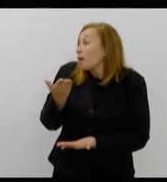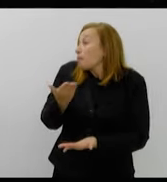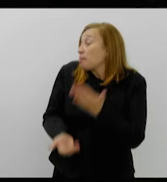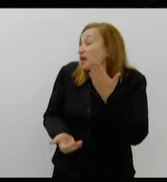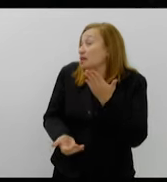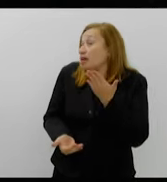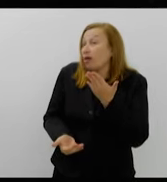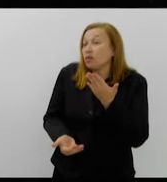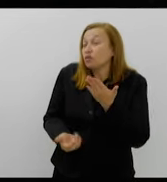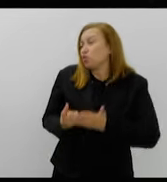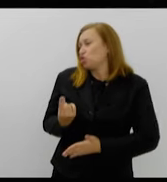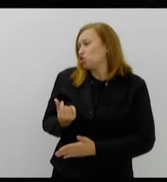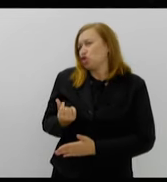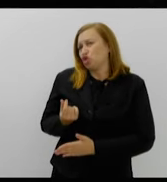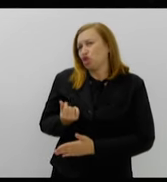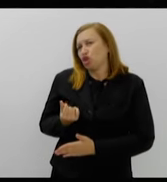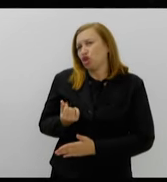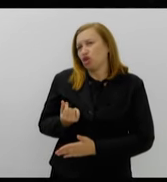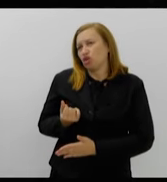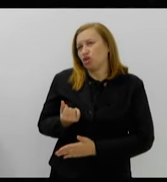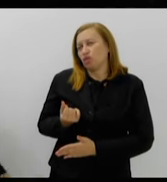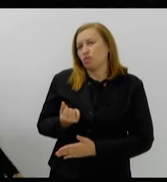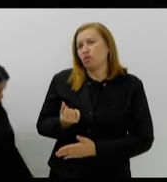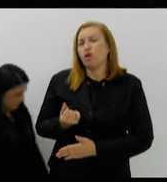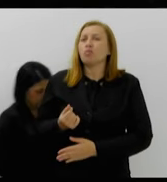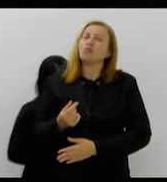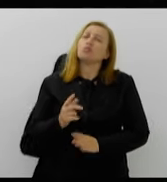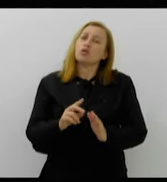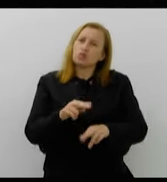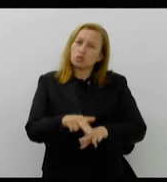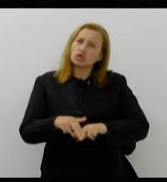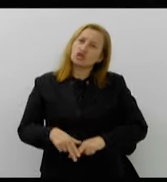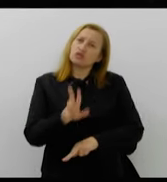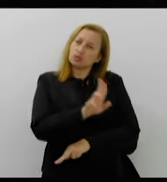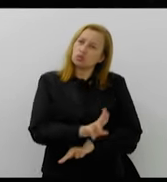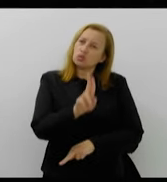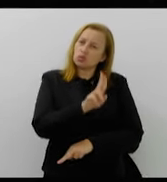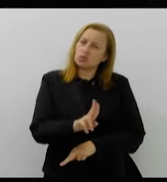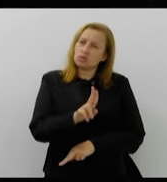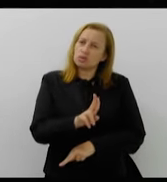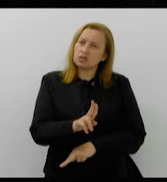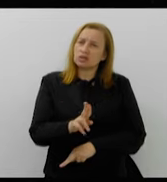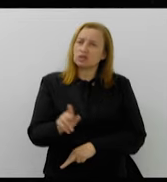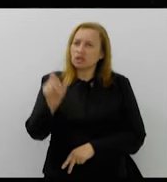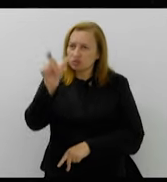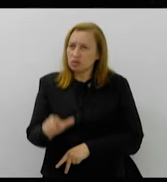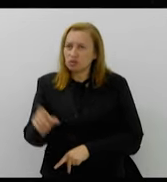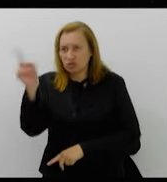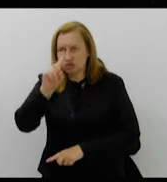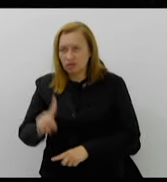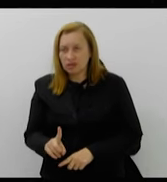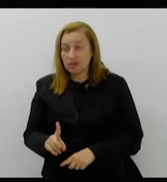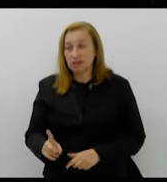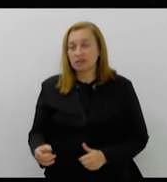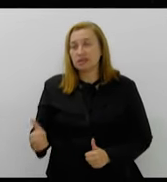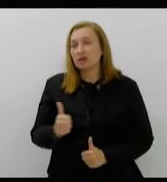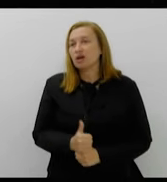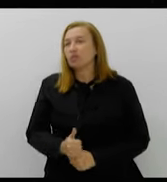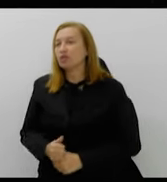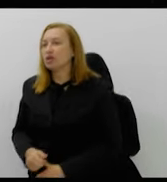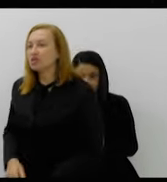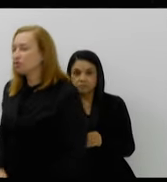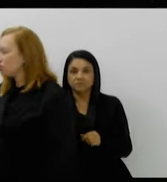prejuízo por conta da aut utilização especialmente das pessoas com deficiência e que por conta disso